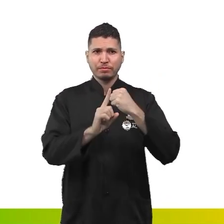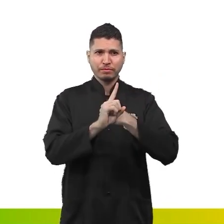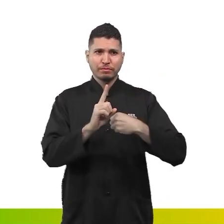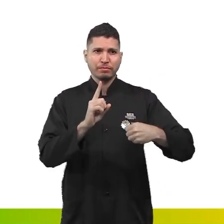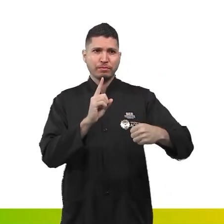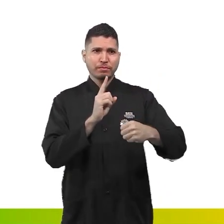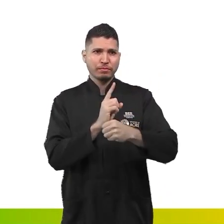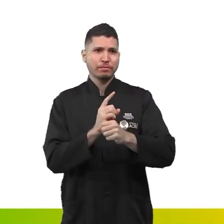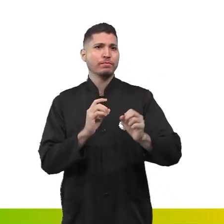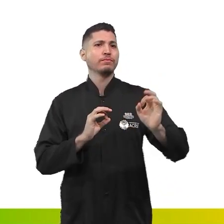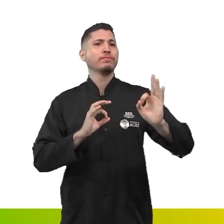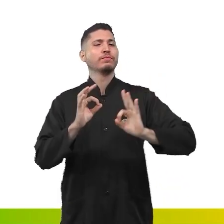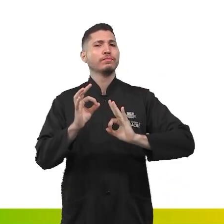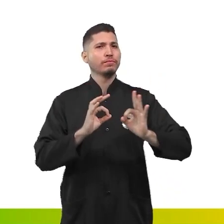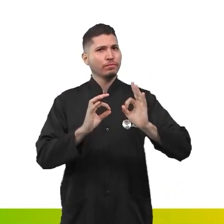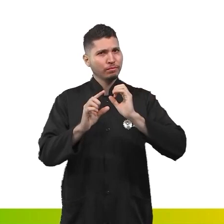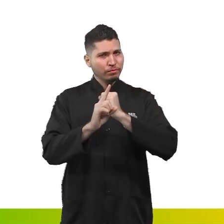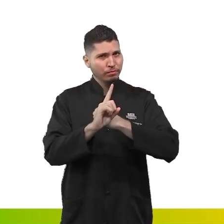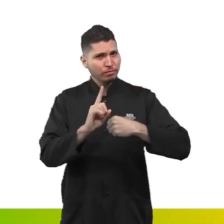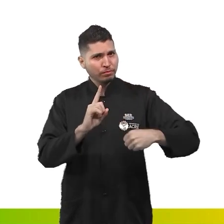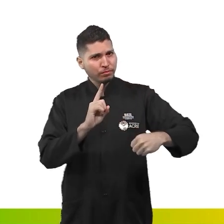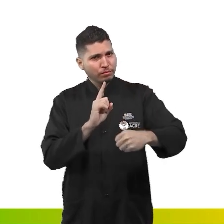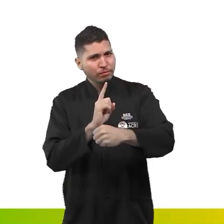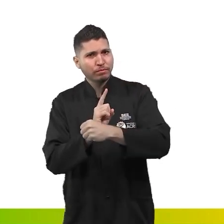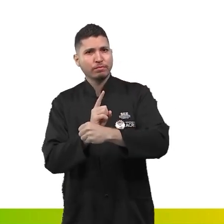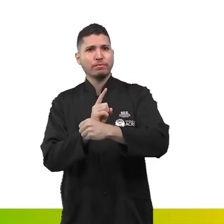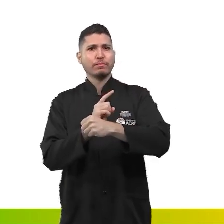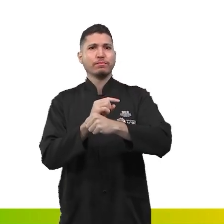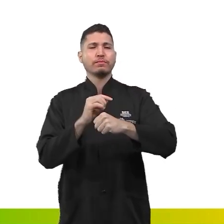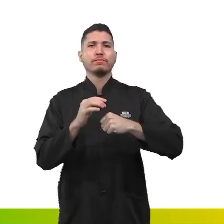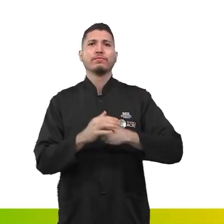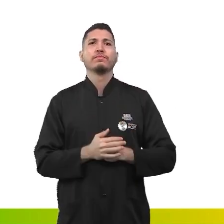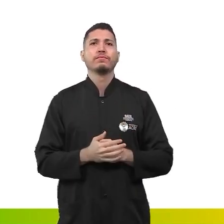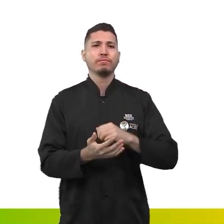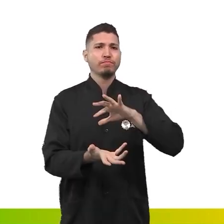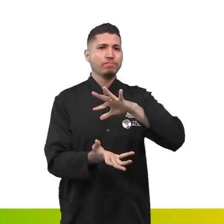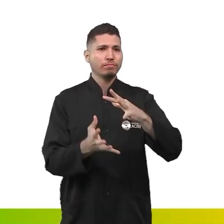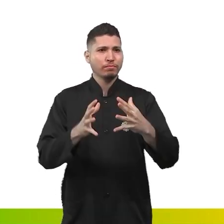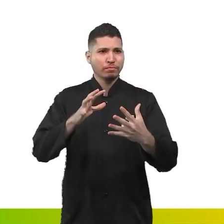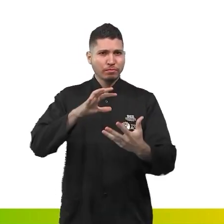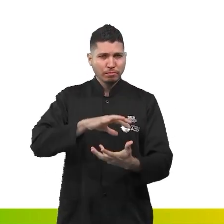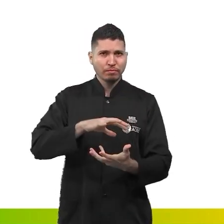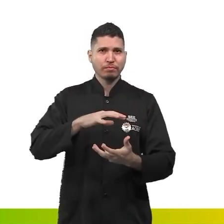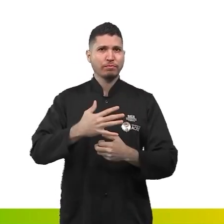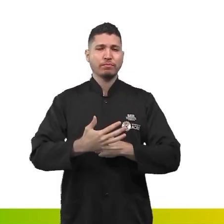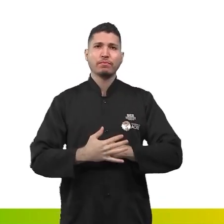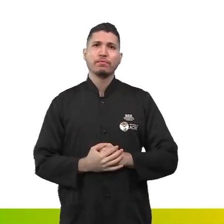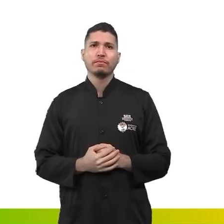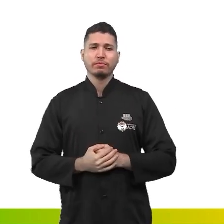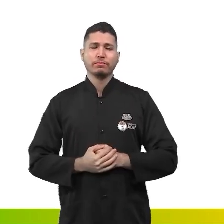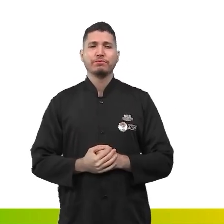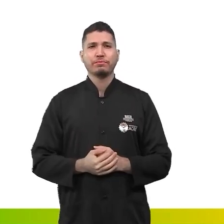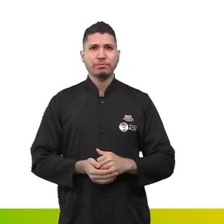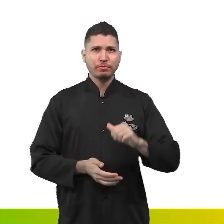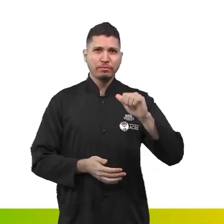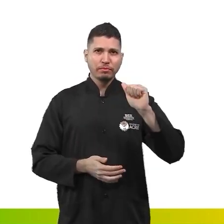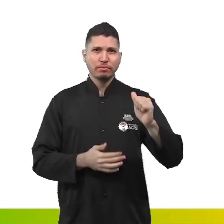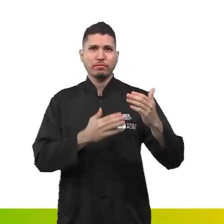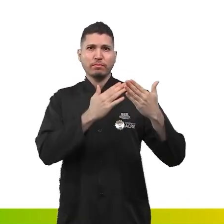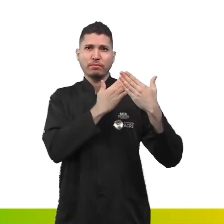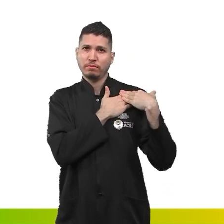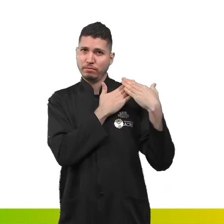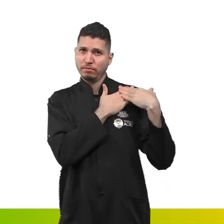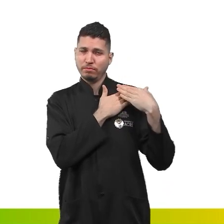social funciona sociologicamente como um agente de mudanças de, letra A,